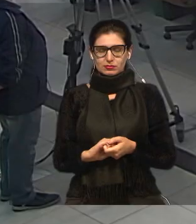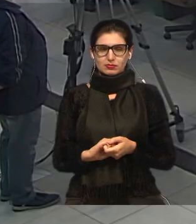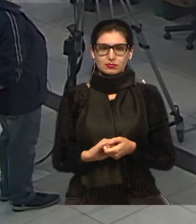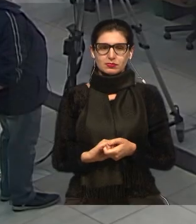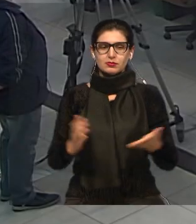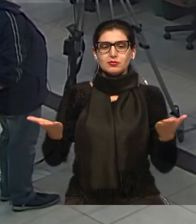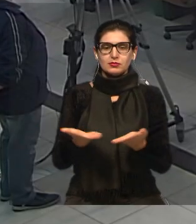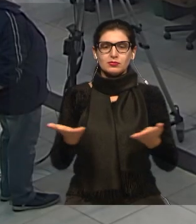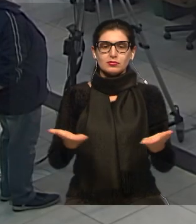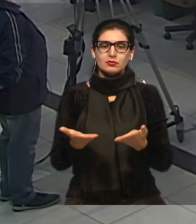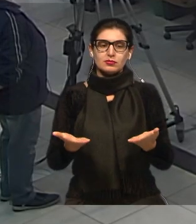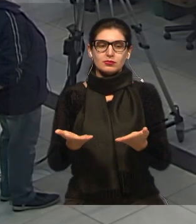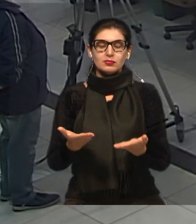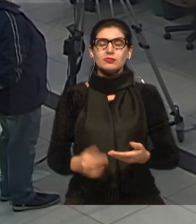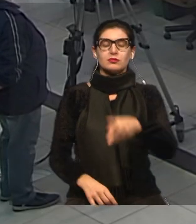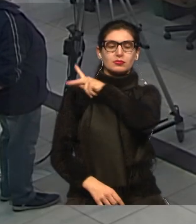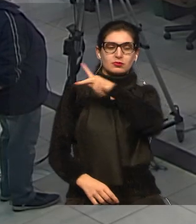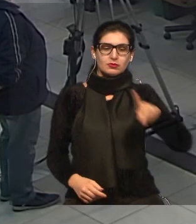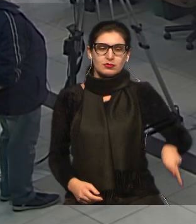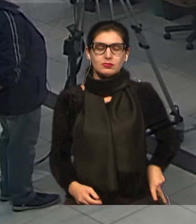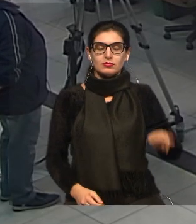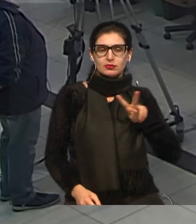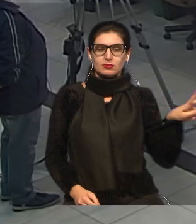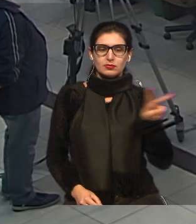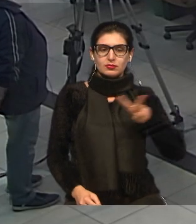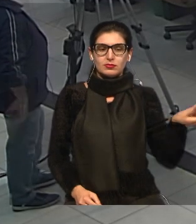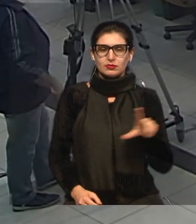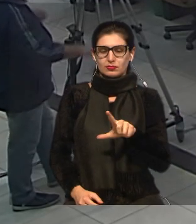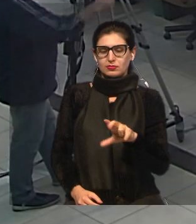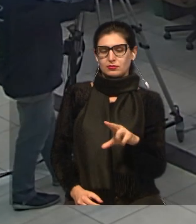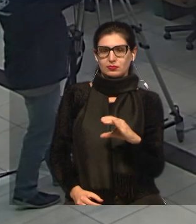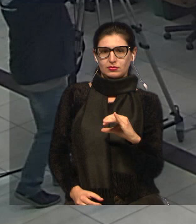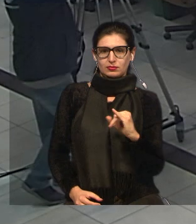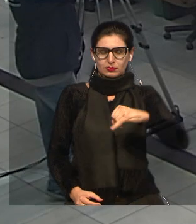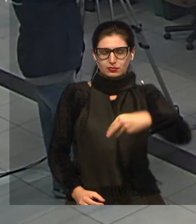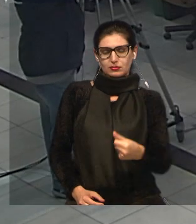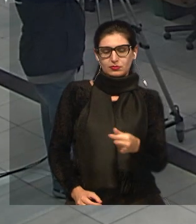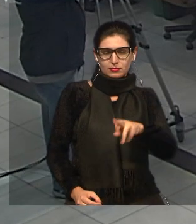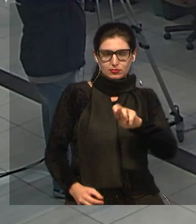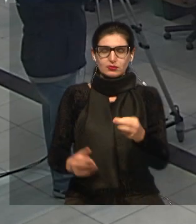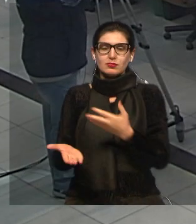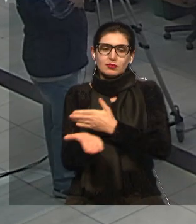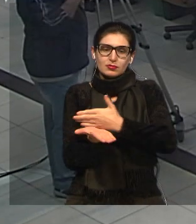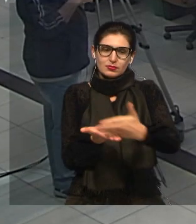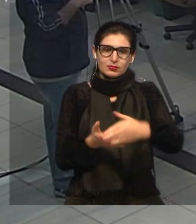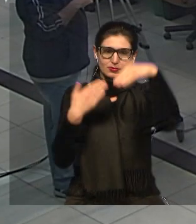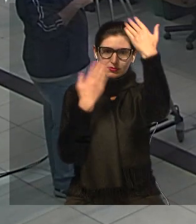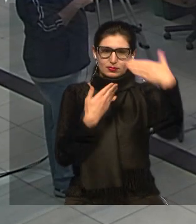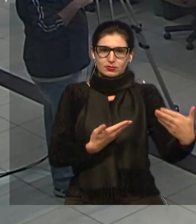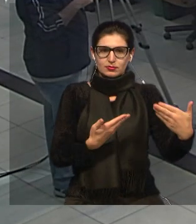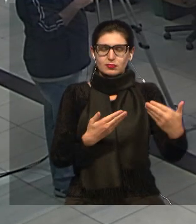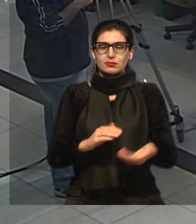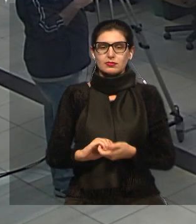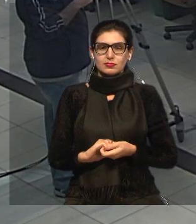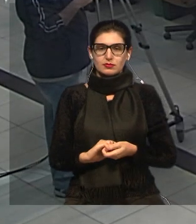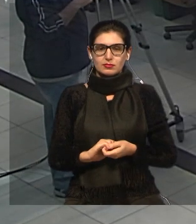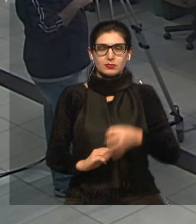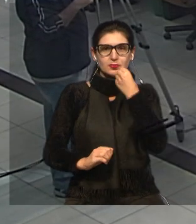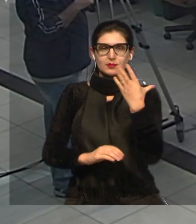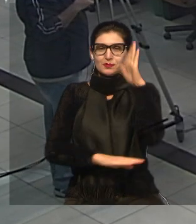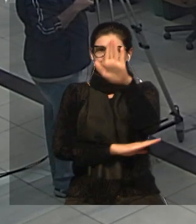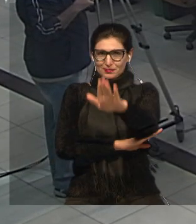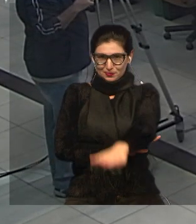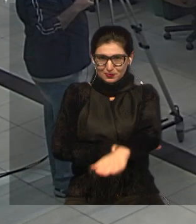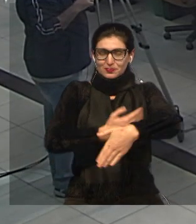Com a palavra, a excelentíssima presidente, vereadora Lucimar Ponciano, que fará a abertura desta sessão. Boa